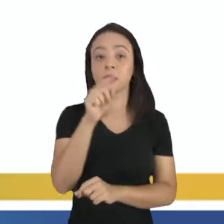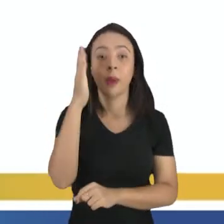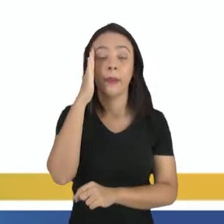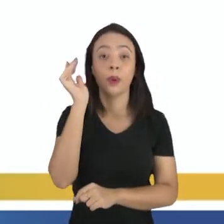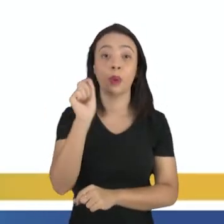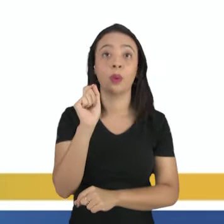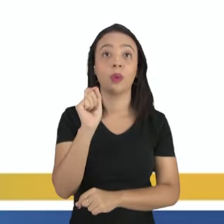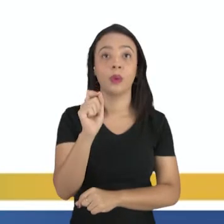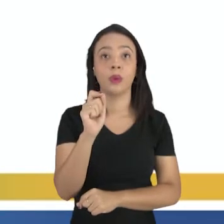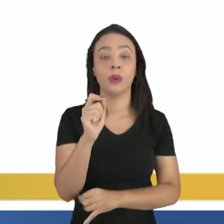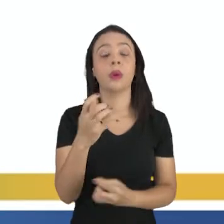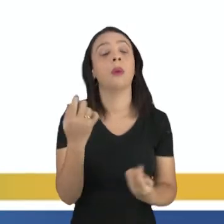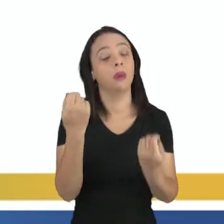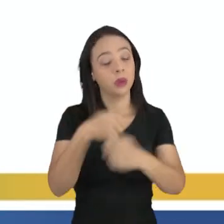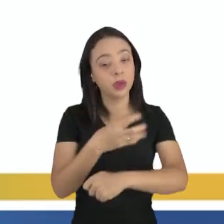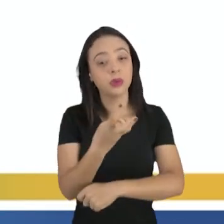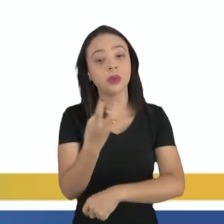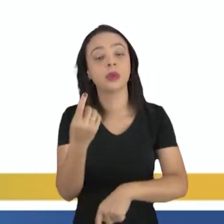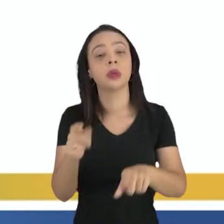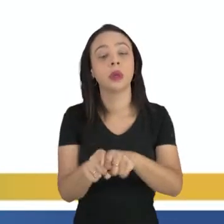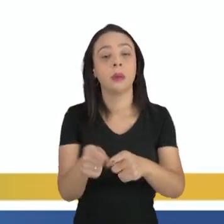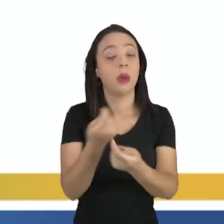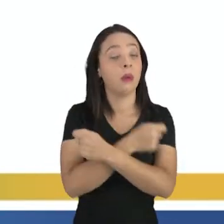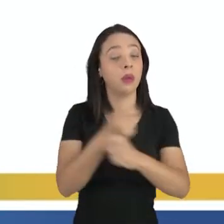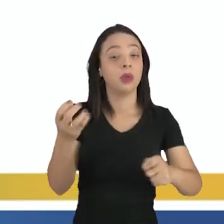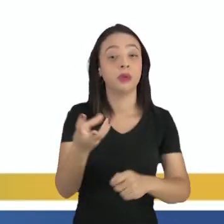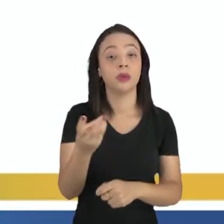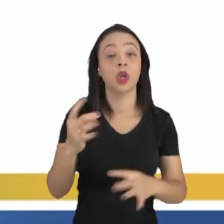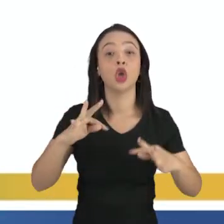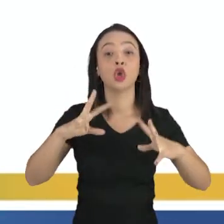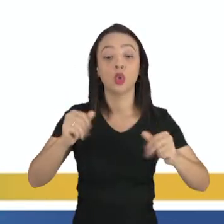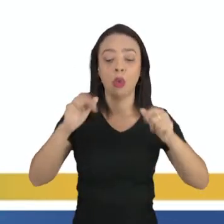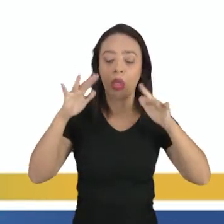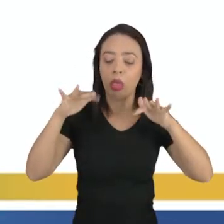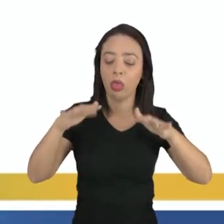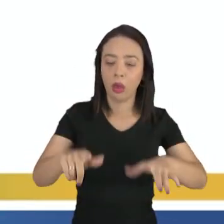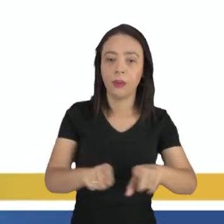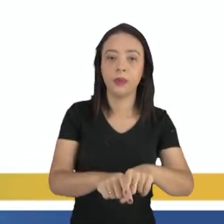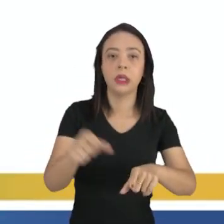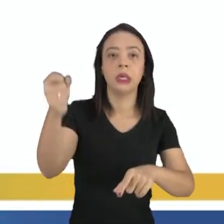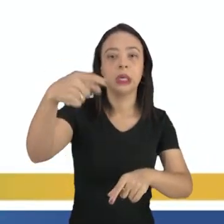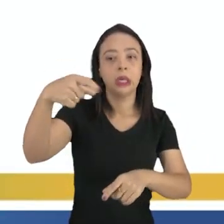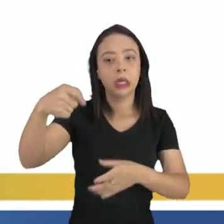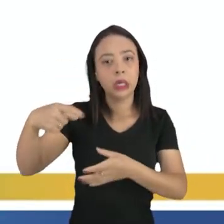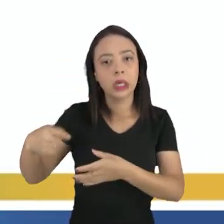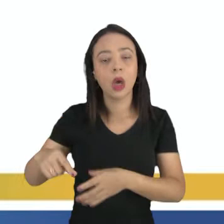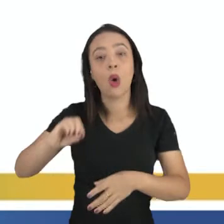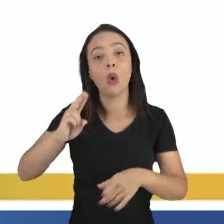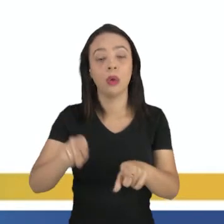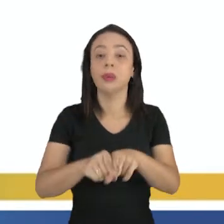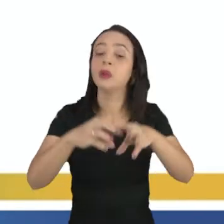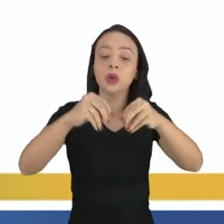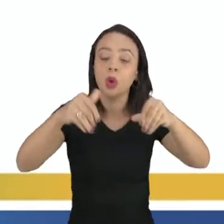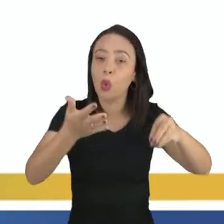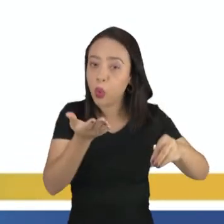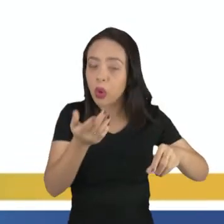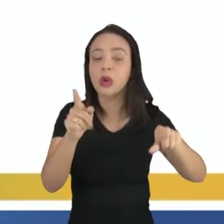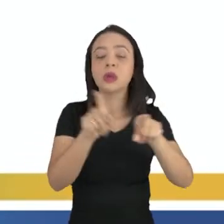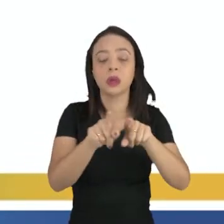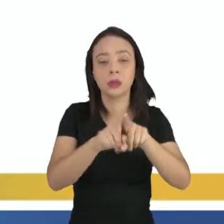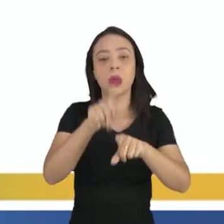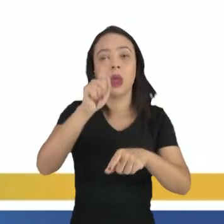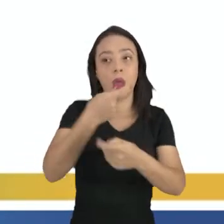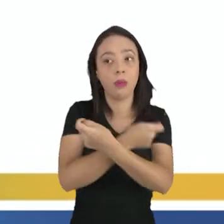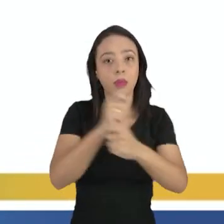aí essa questão de contável e incontável, todo líquido, grãos e pó é incontável. Líquido como